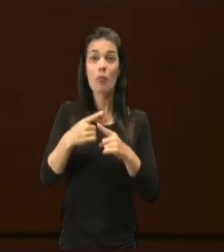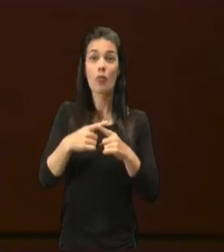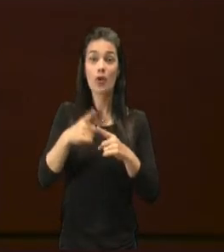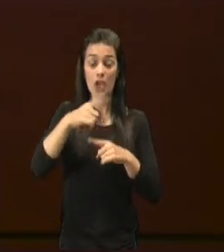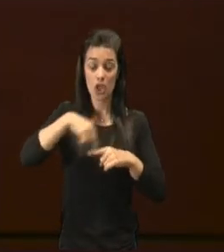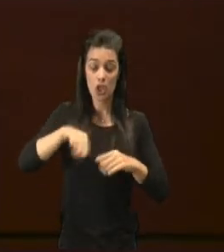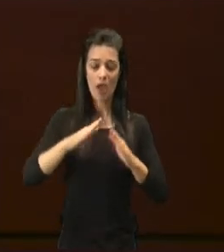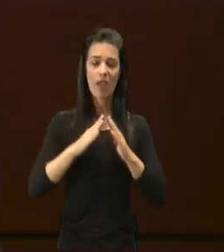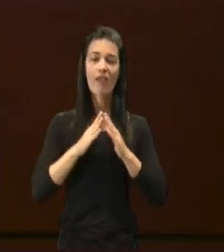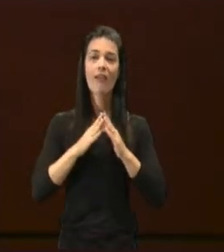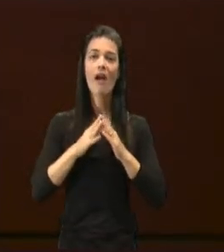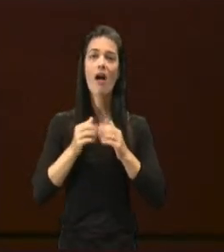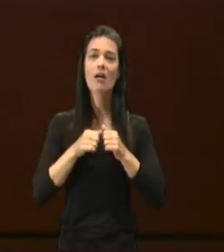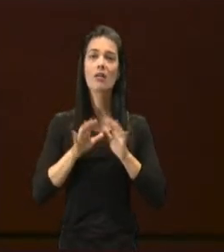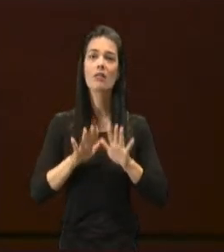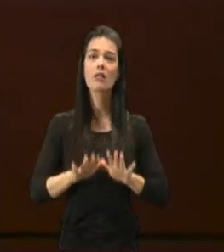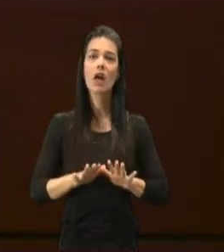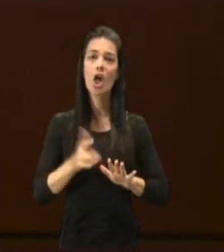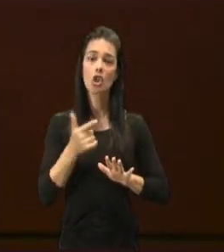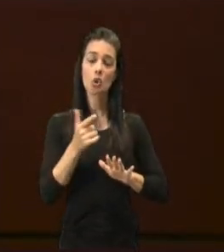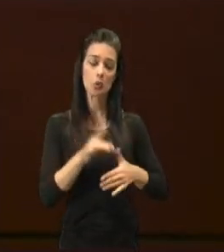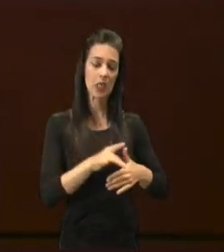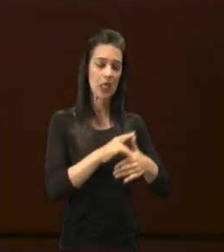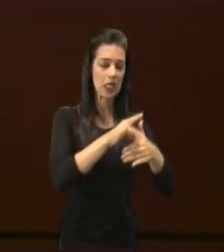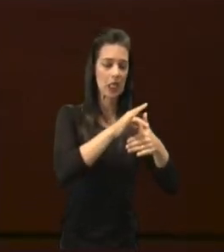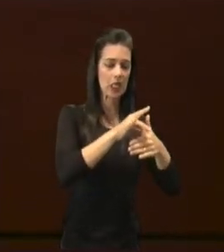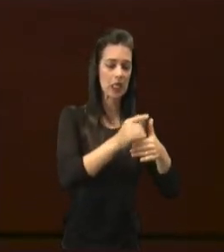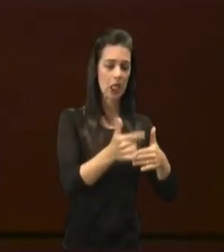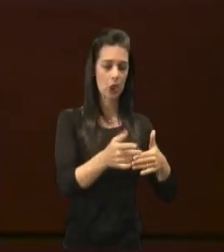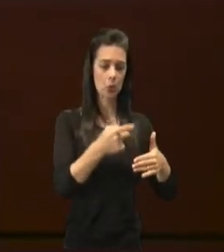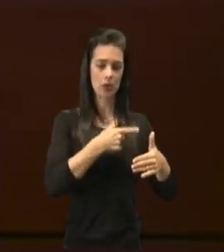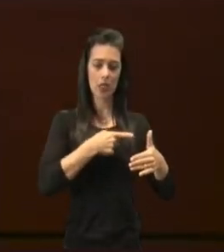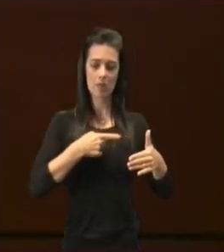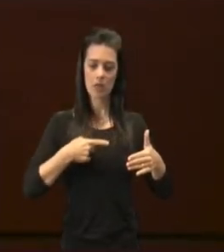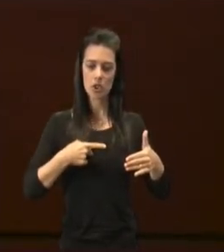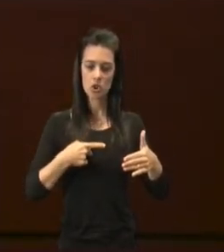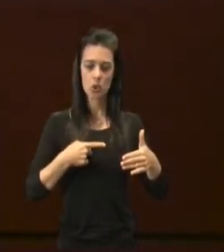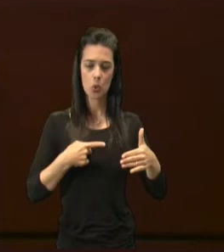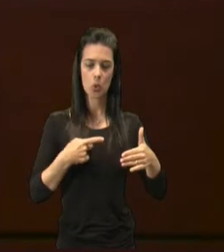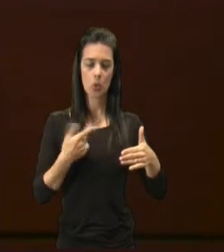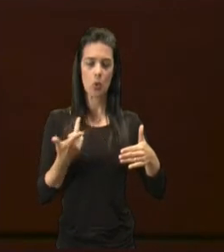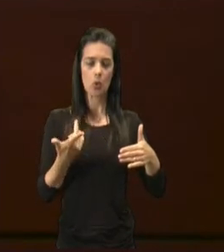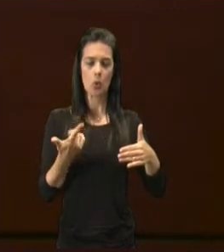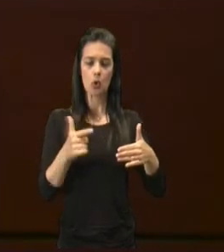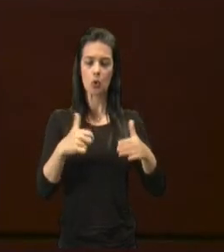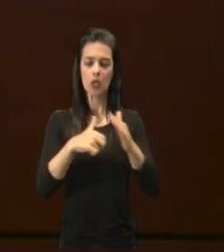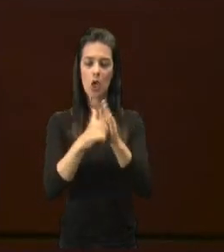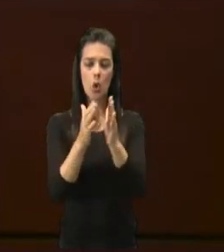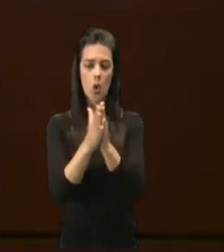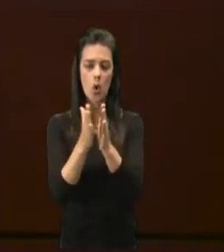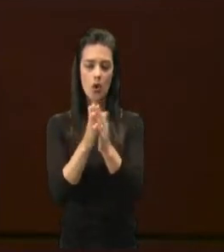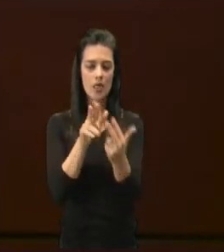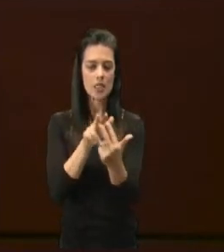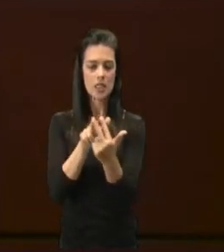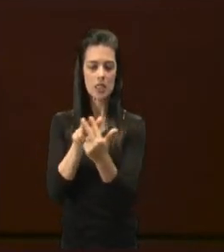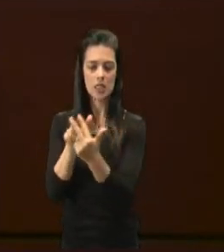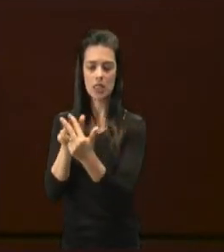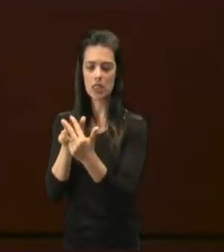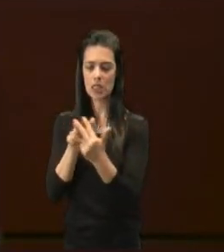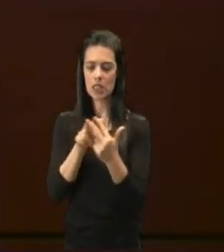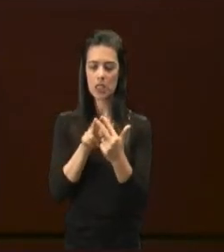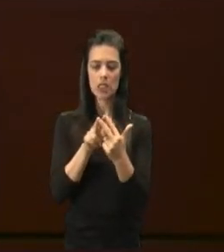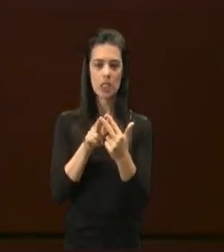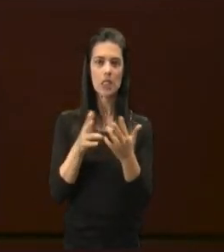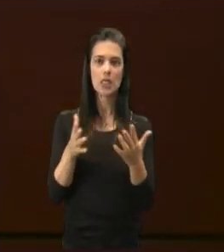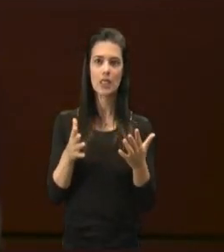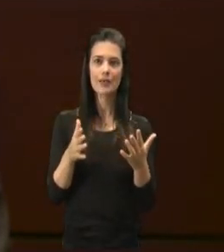nossos líderes, nós não estamos mais presencialmente participando da escola dominical, conversando com alguém, orando com alguém, não. Nós estamos em nossa casa